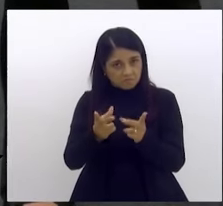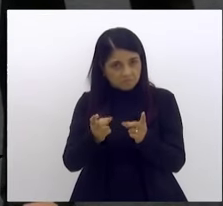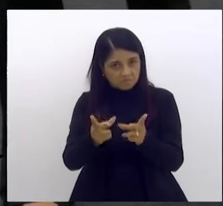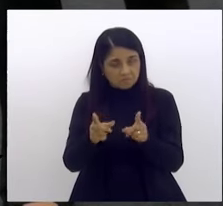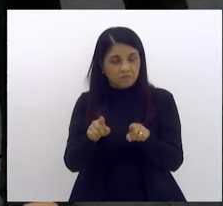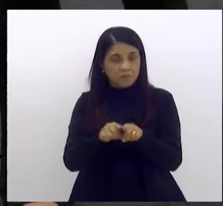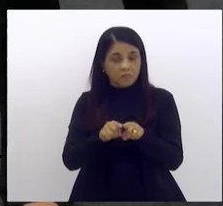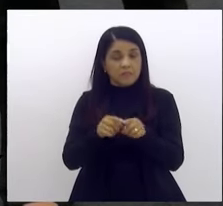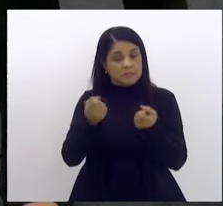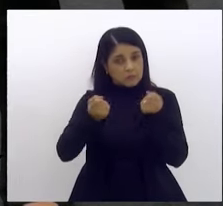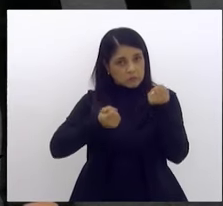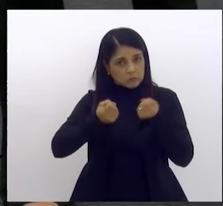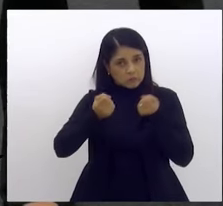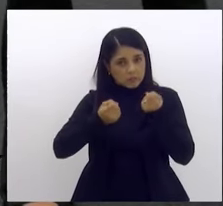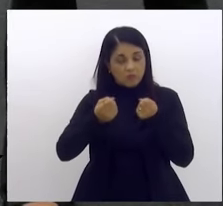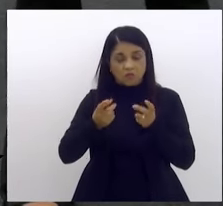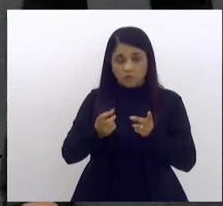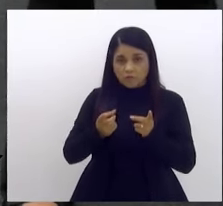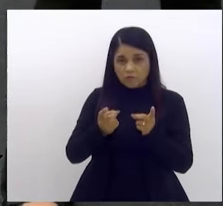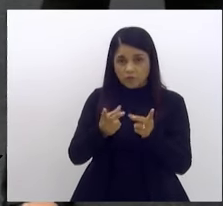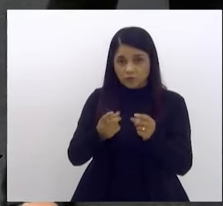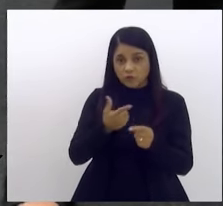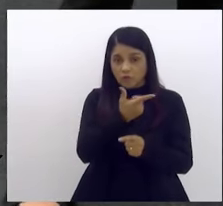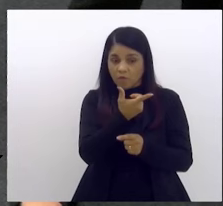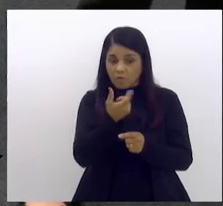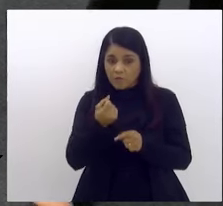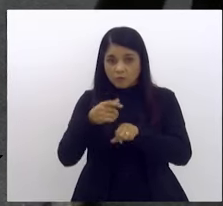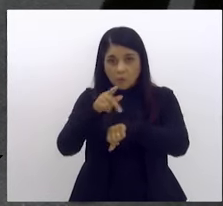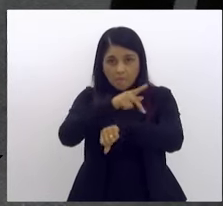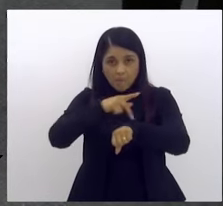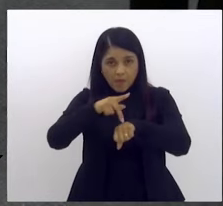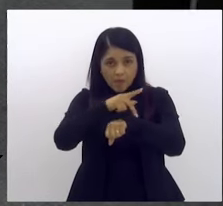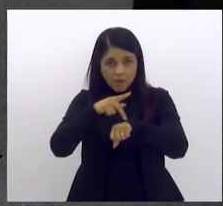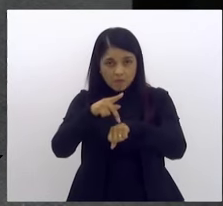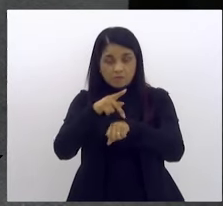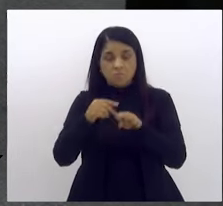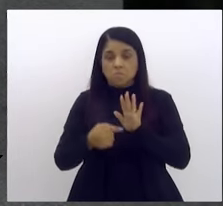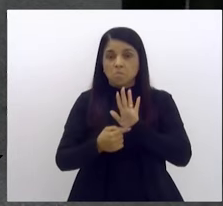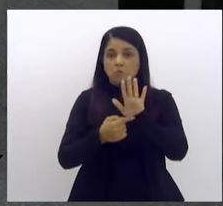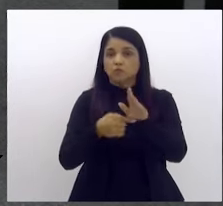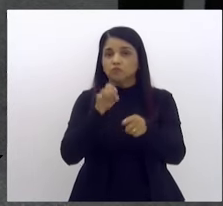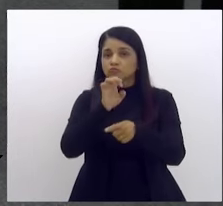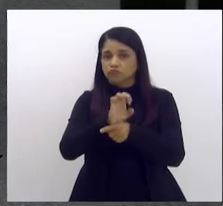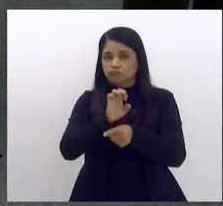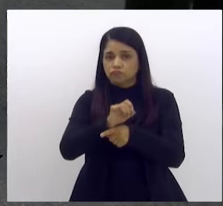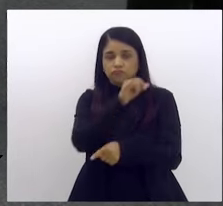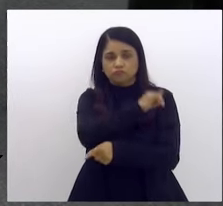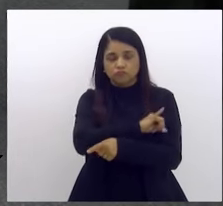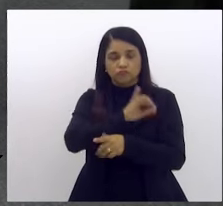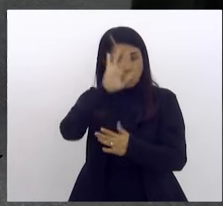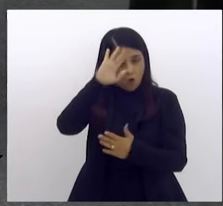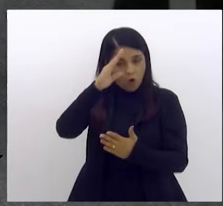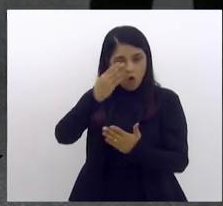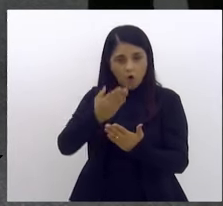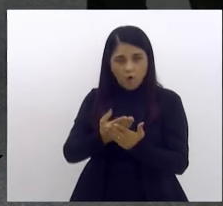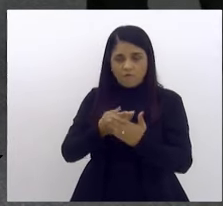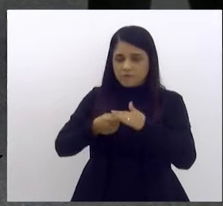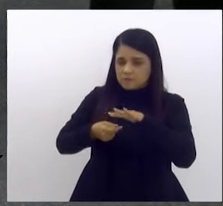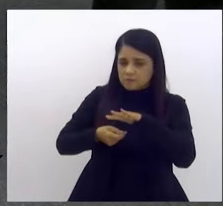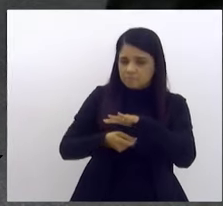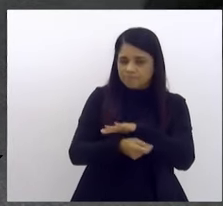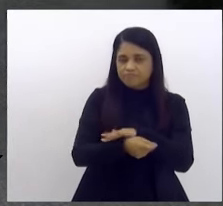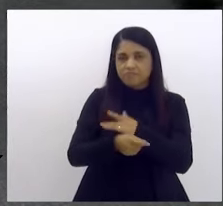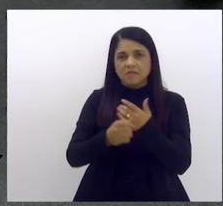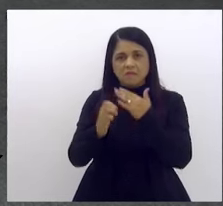São veículos que vão ser vendidos em 20 países, mostrando que o Estado do Rio está recuperando a confiança dos investidores, das